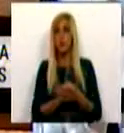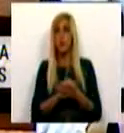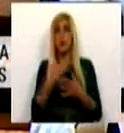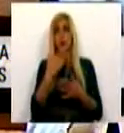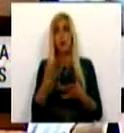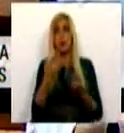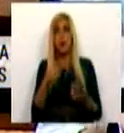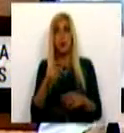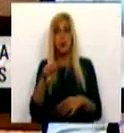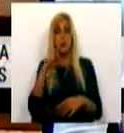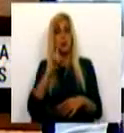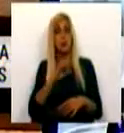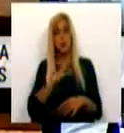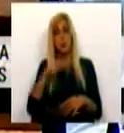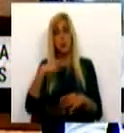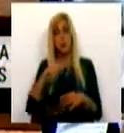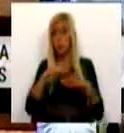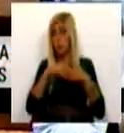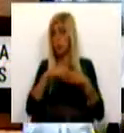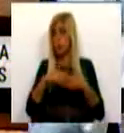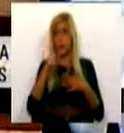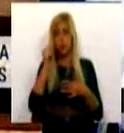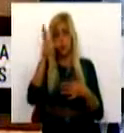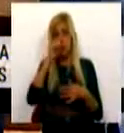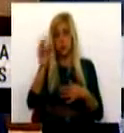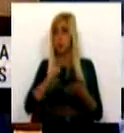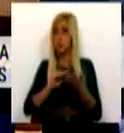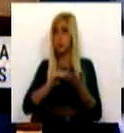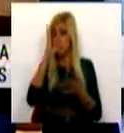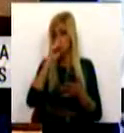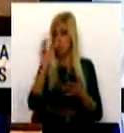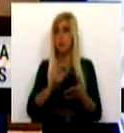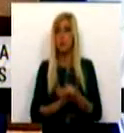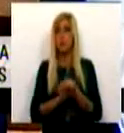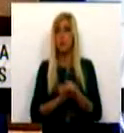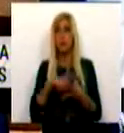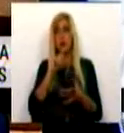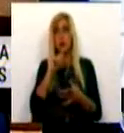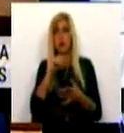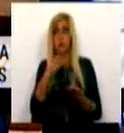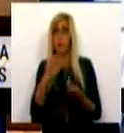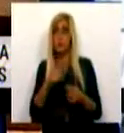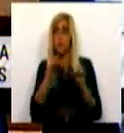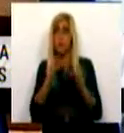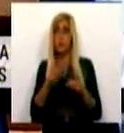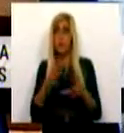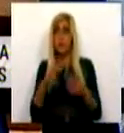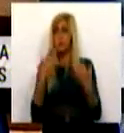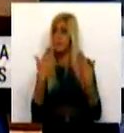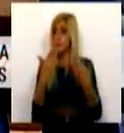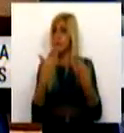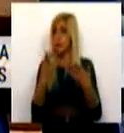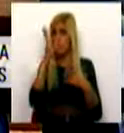Muito obrigado, Sra. Presidente. Cumprimento o Sr. Ministro e os Srs. Secretários de Estado. E permito-me que comece por felicitar o Governo